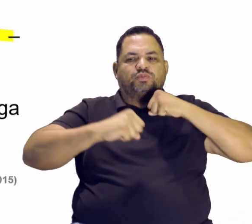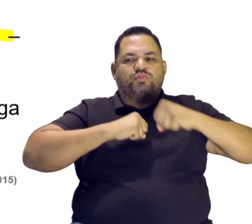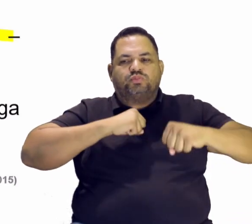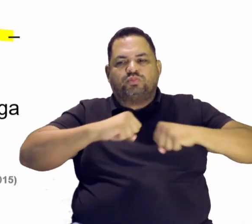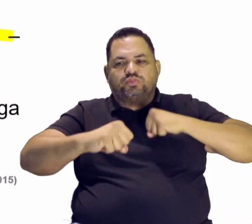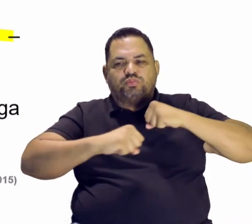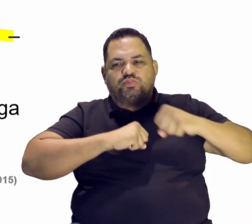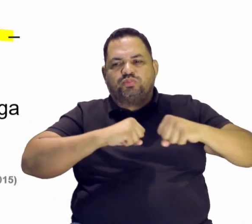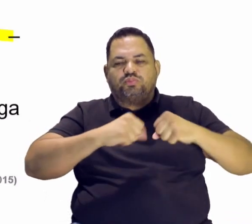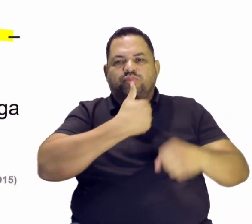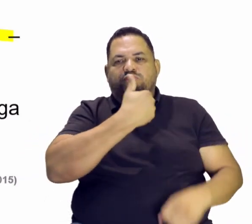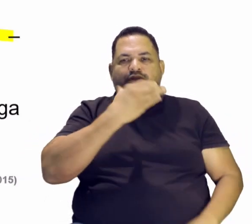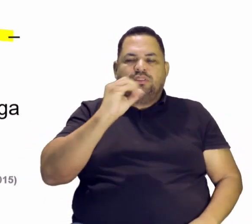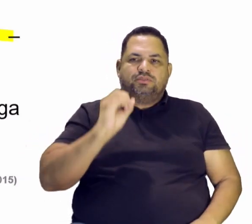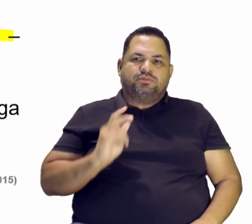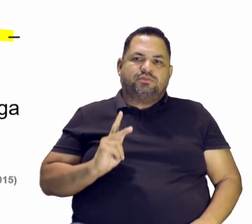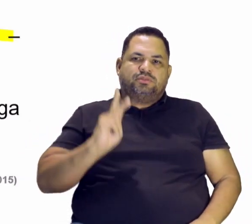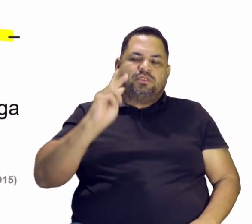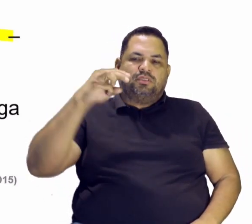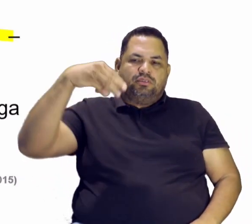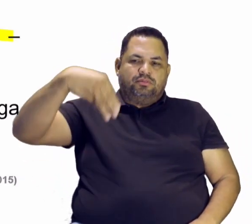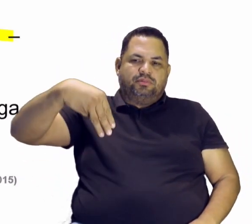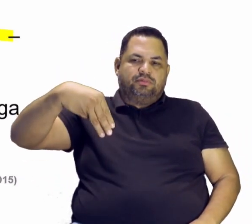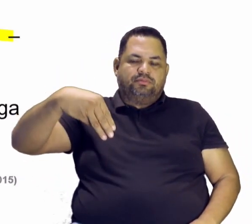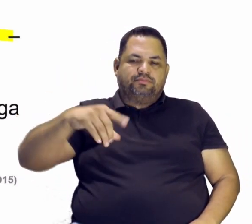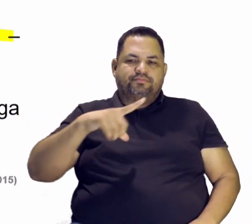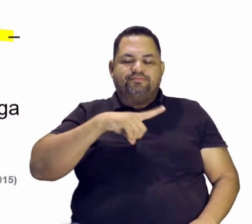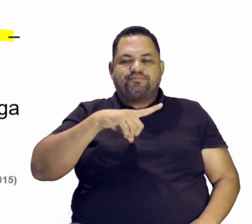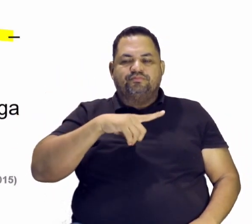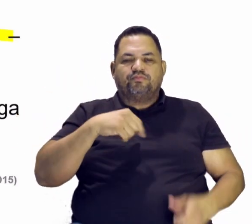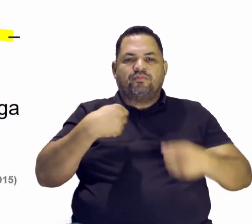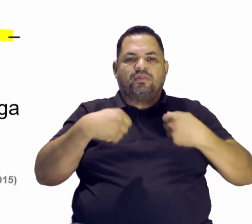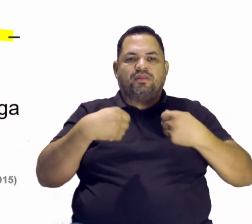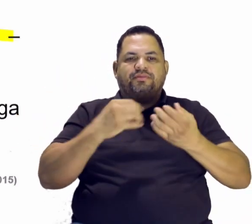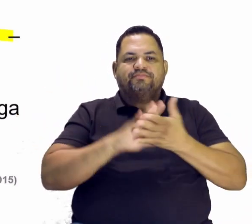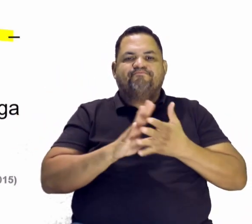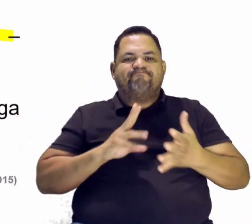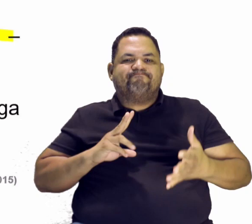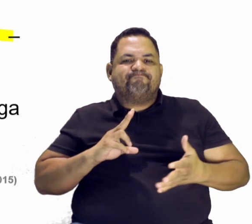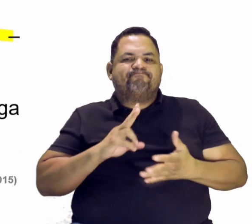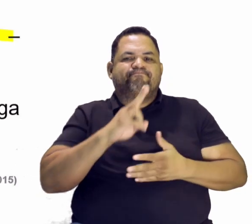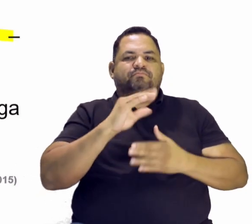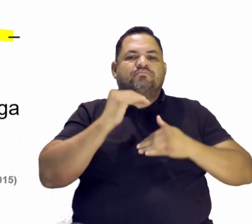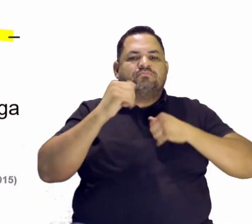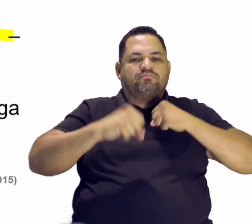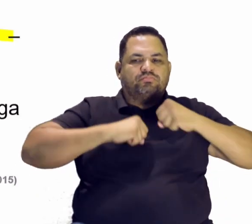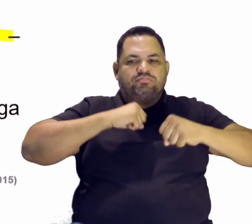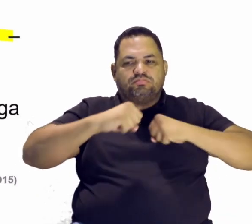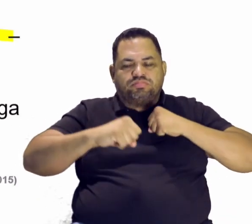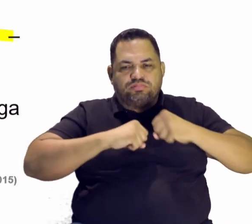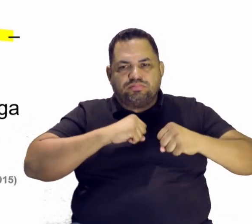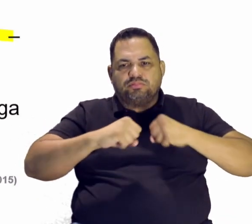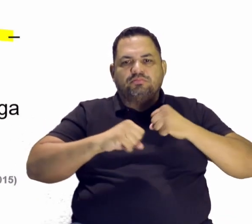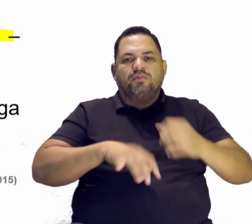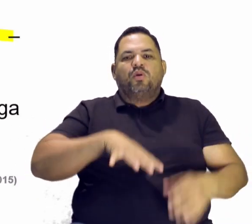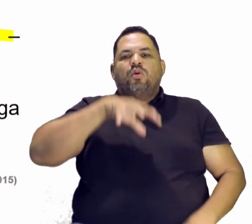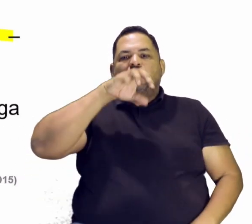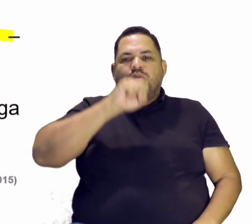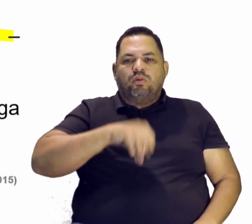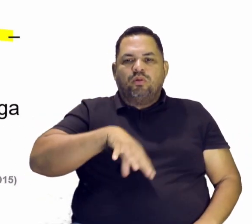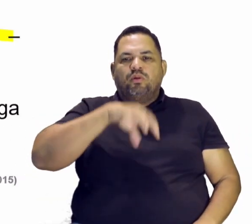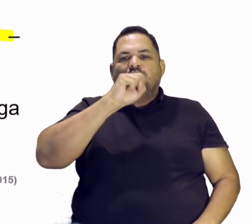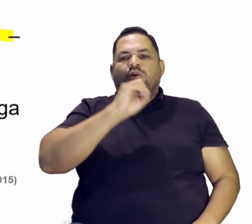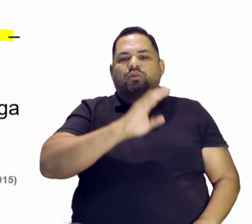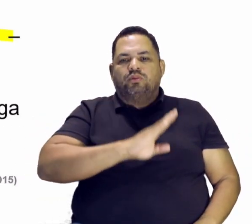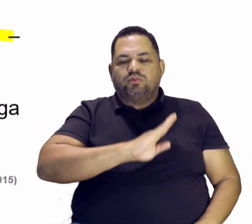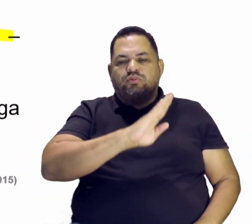10 quilômetros, né? 10 km. Então, ele vai ter que ter uma alta resistência à fadiga, ele vai ter que suportar a fadiga